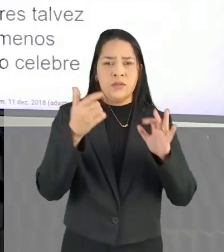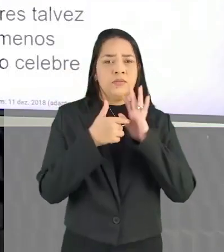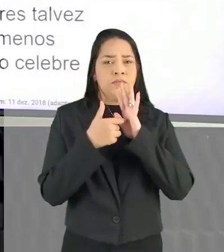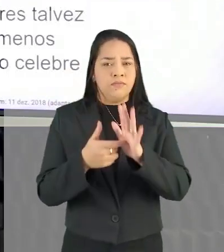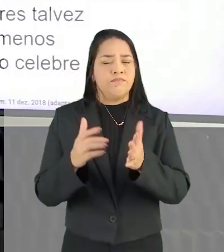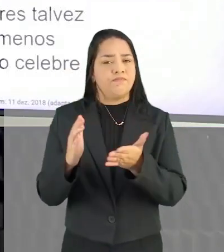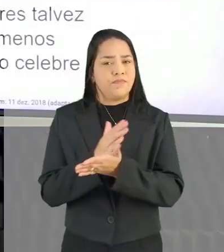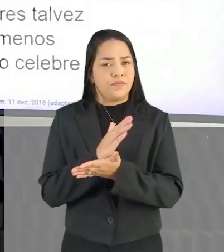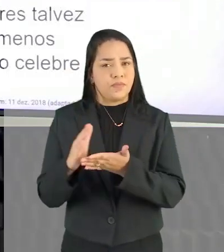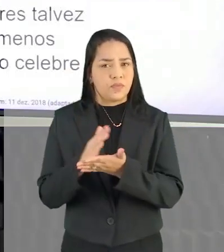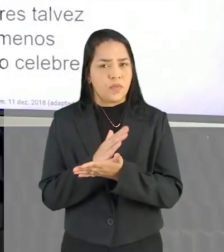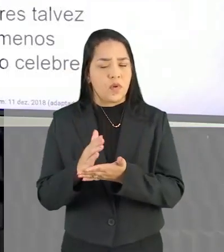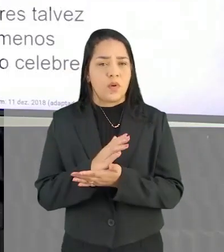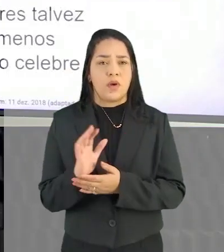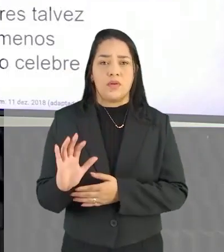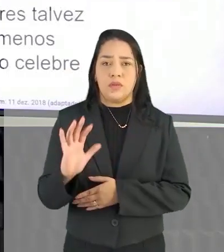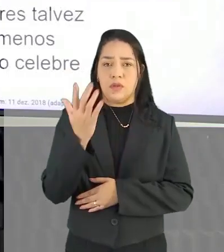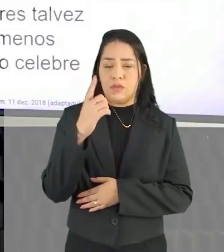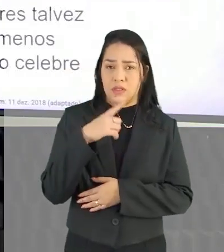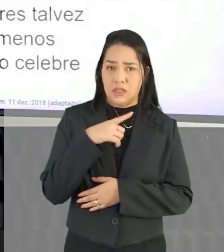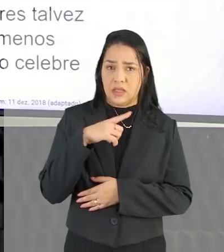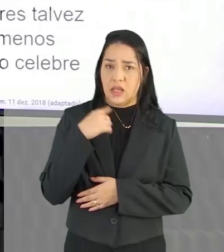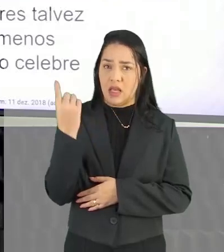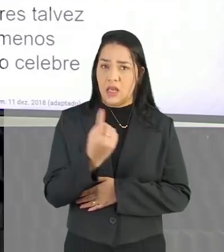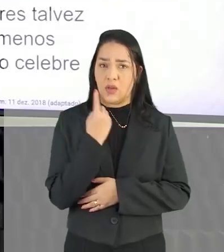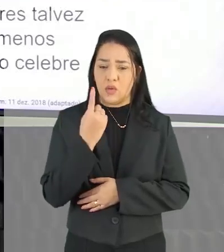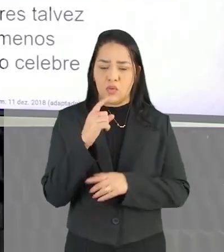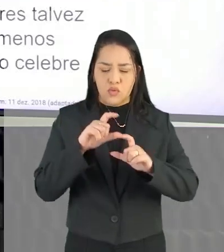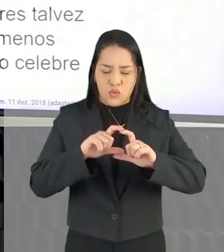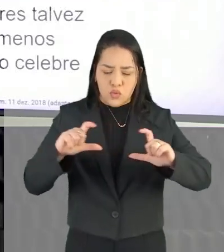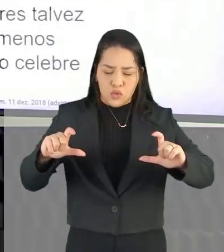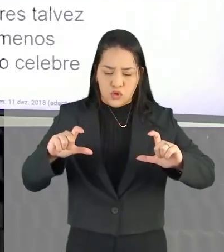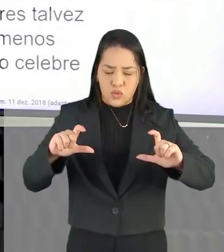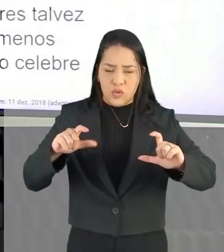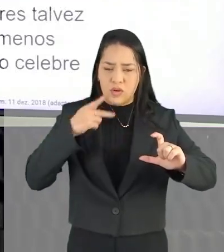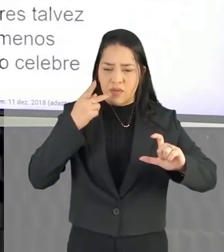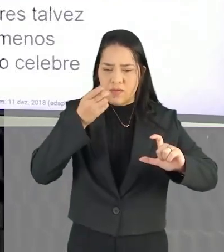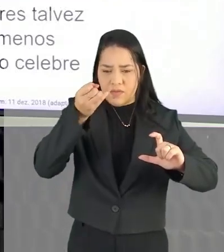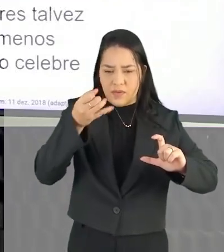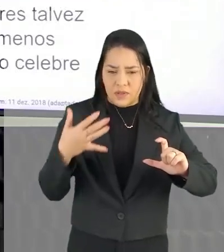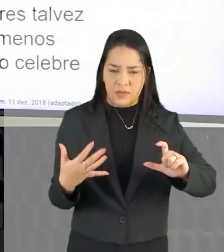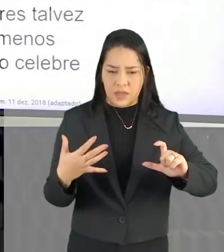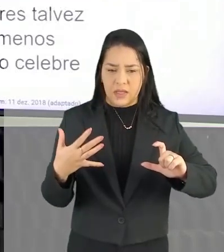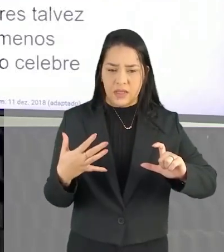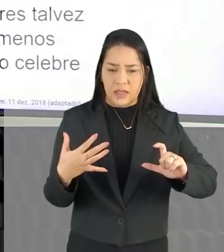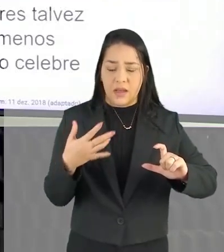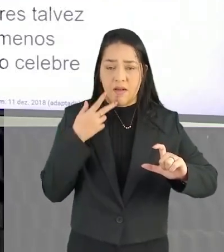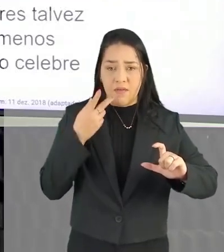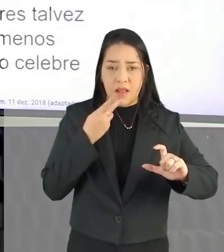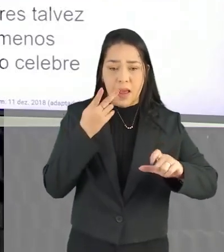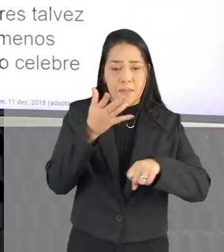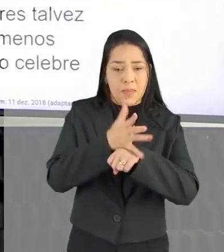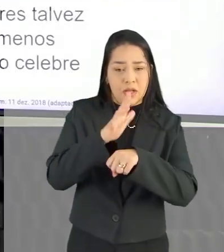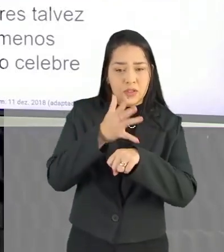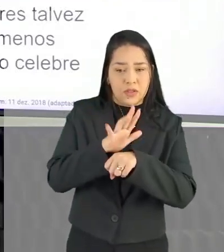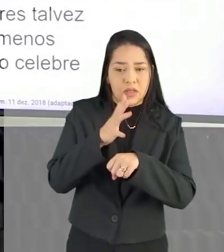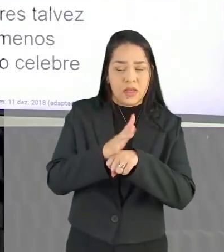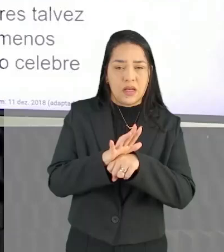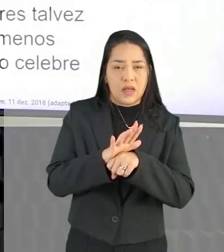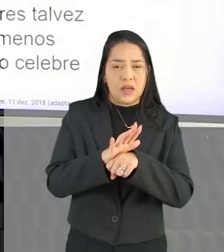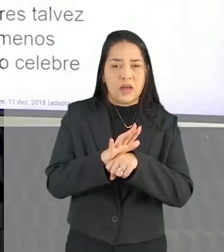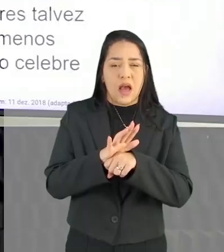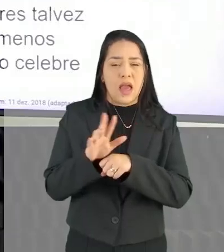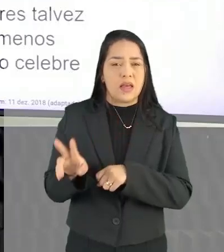mostra algumas iniciativas, né? E aí, aqui no último período, ele fala: reafirmar e praticar esses